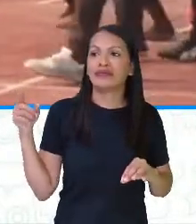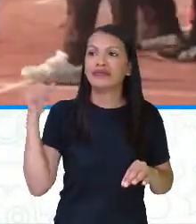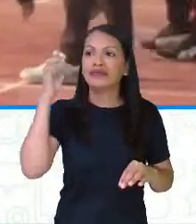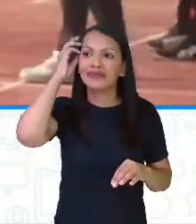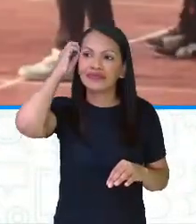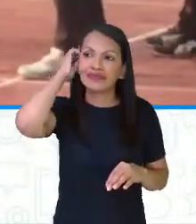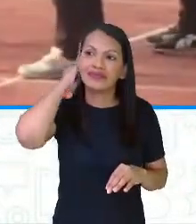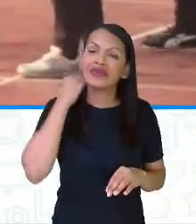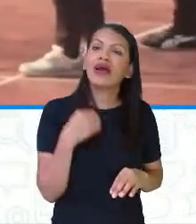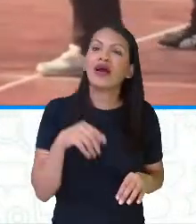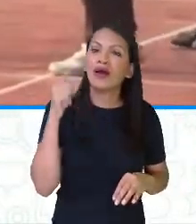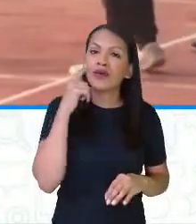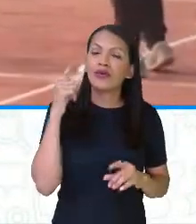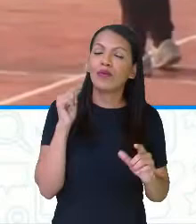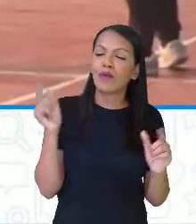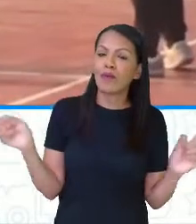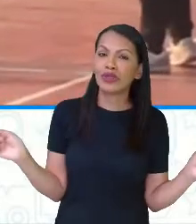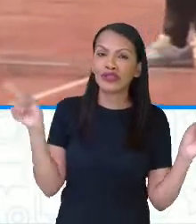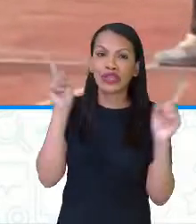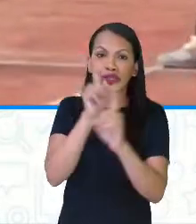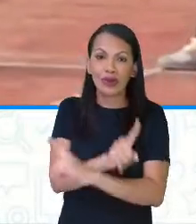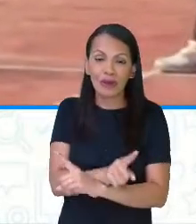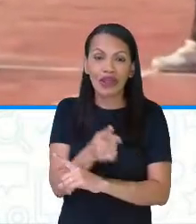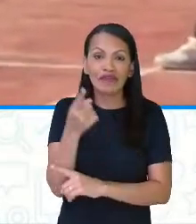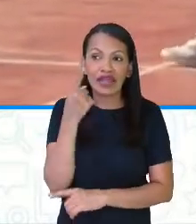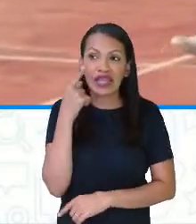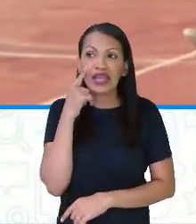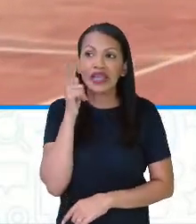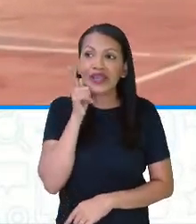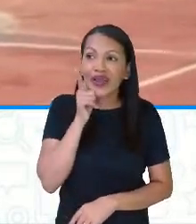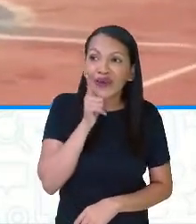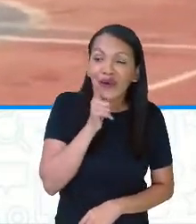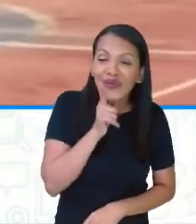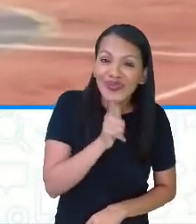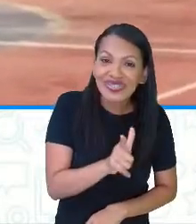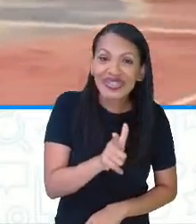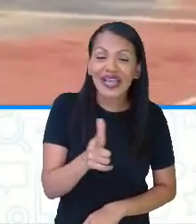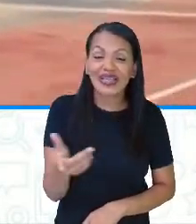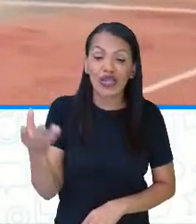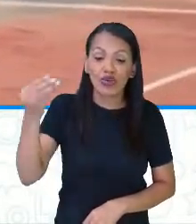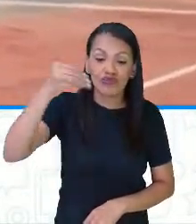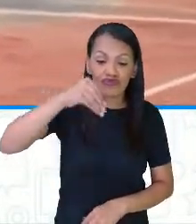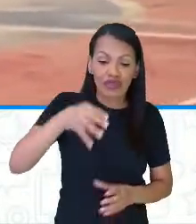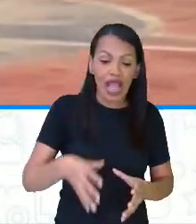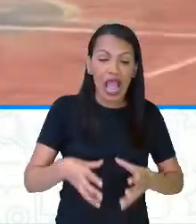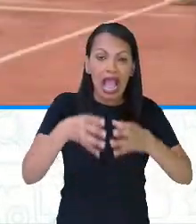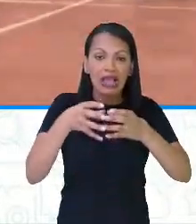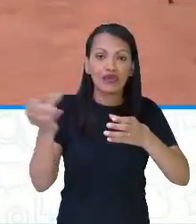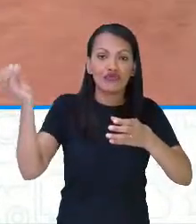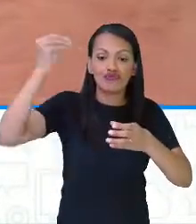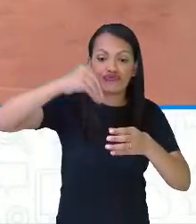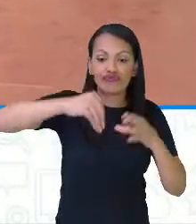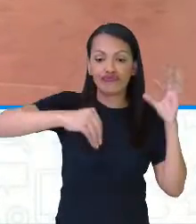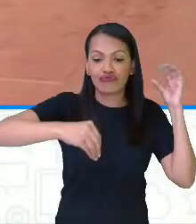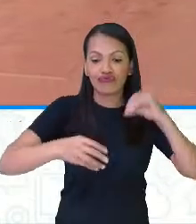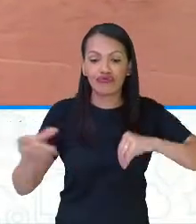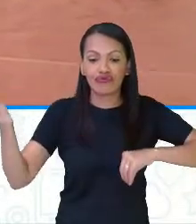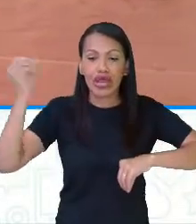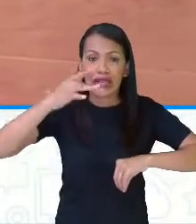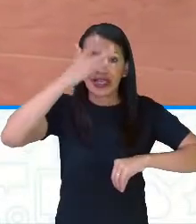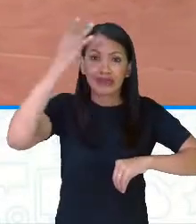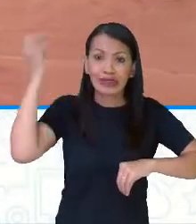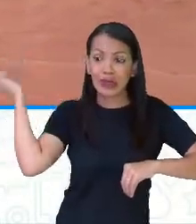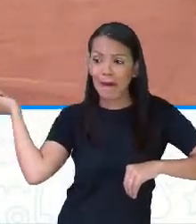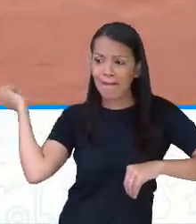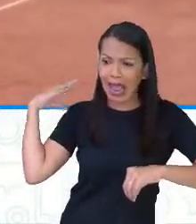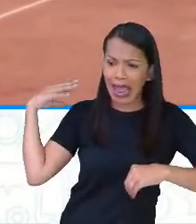grupo, para ver quem consegue ficar mais tempo enchendo a garrafa. E aí é que ganha a brincadeira. Olha só que legal, professora Maurícia. Já brincou da brincadeira da